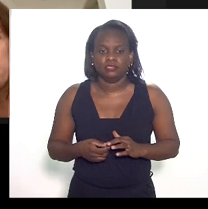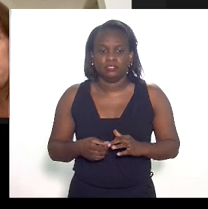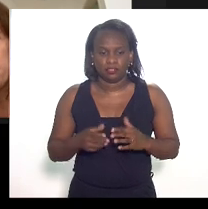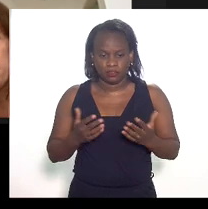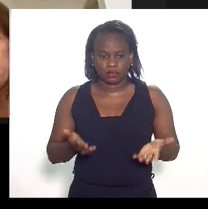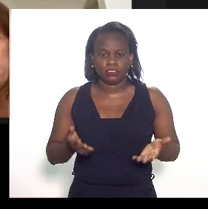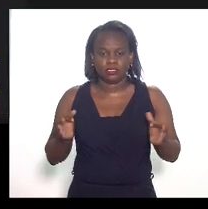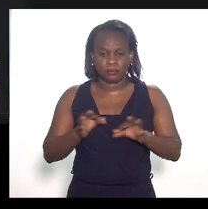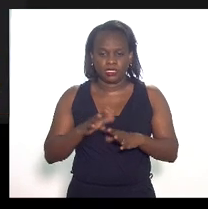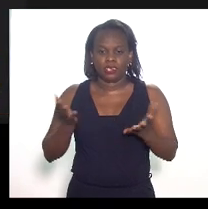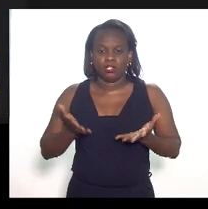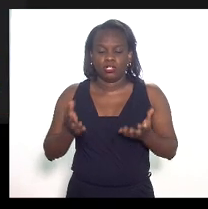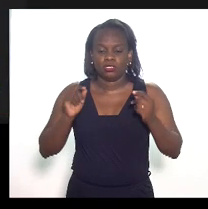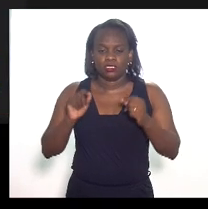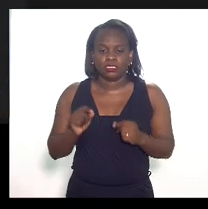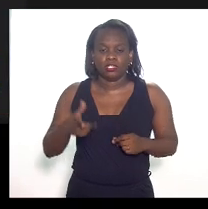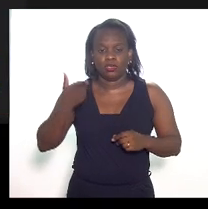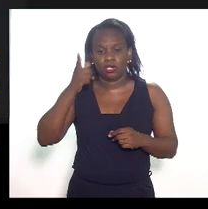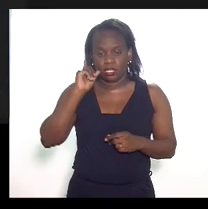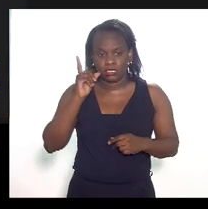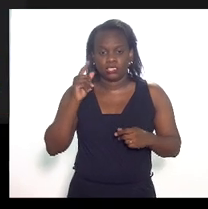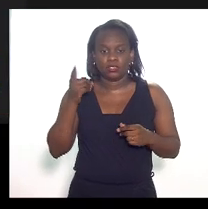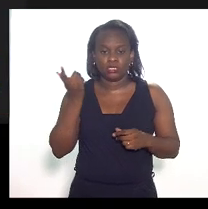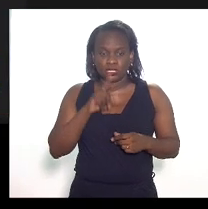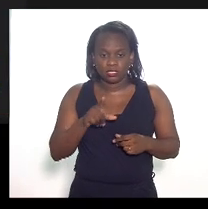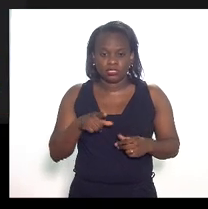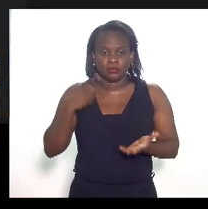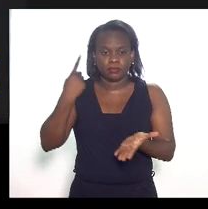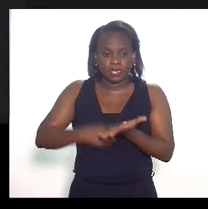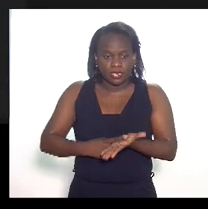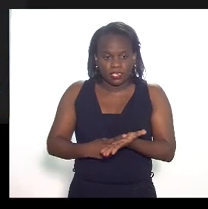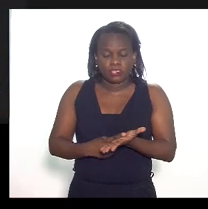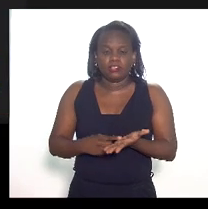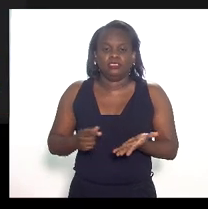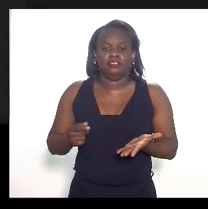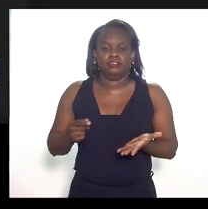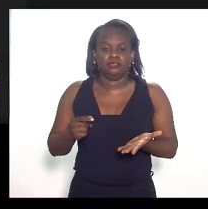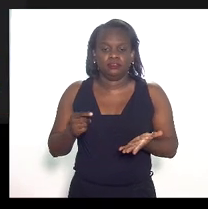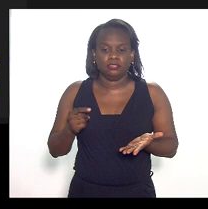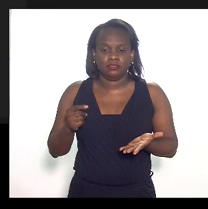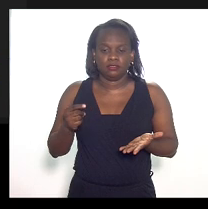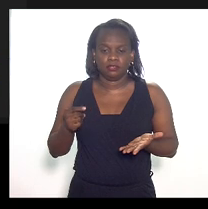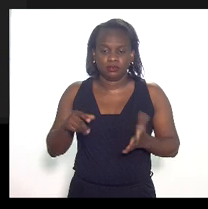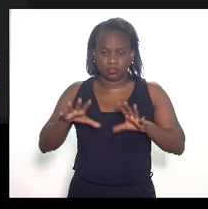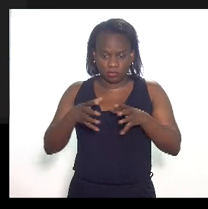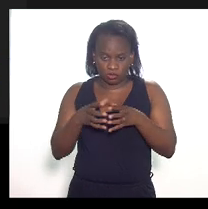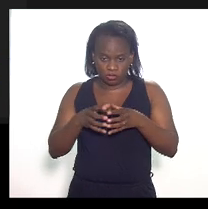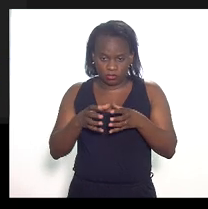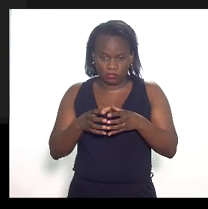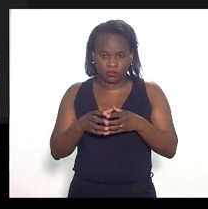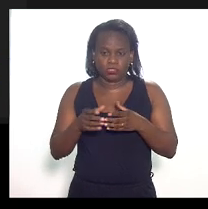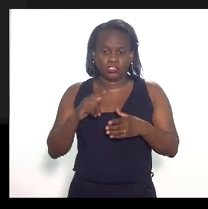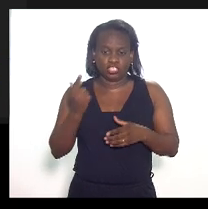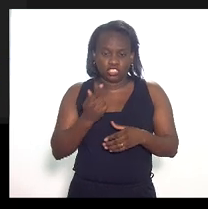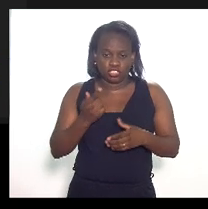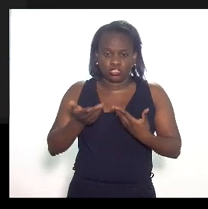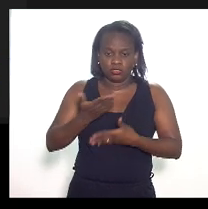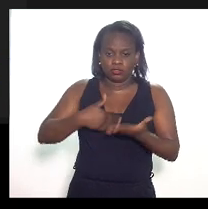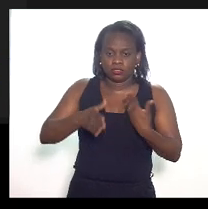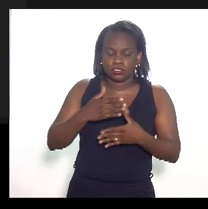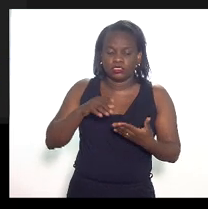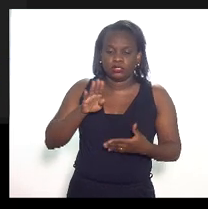Pode concluir, por favor. Sim, agora ontem a gente conseguiu pactuar uma deliberação na Comissão Intergestores